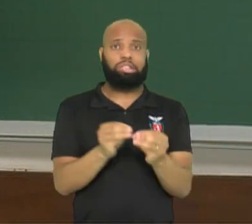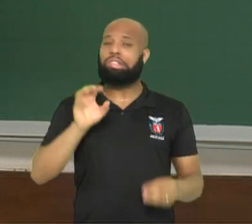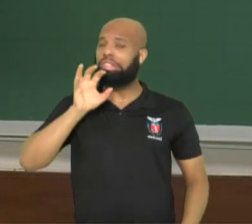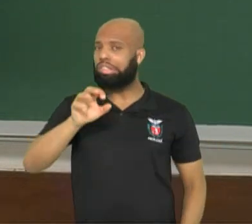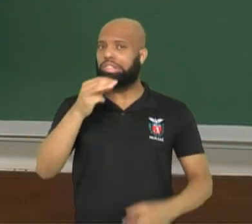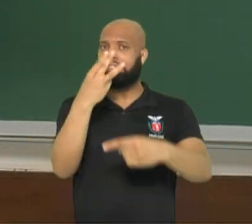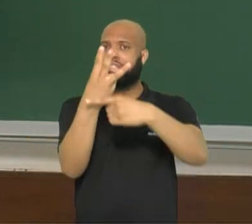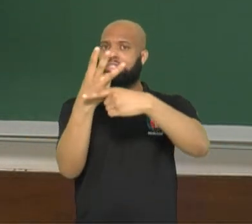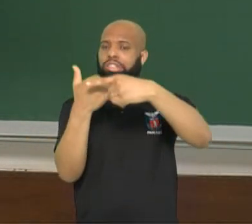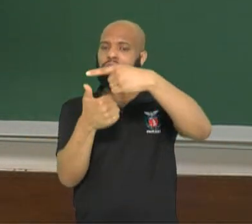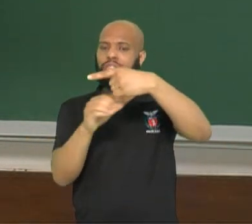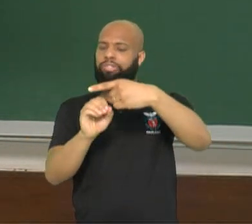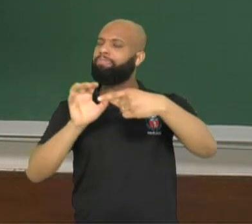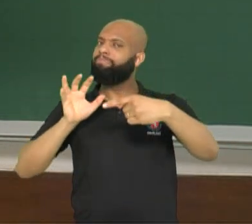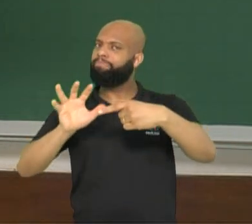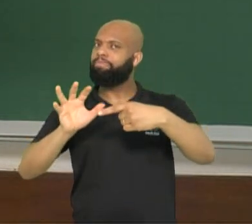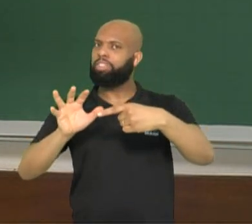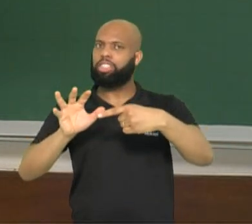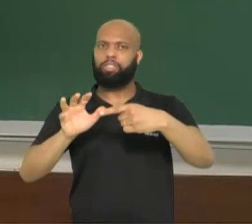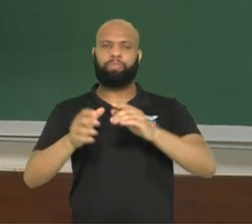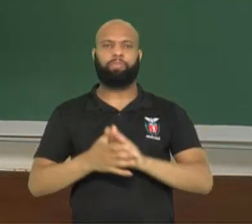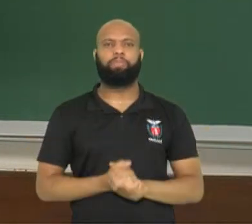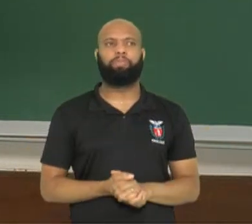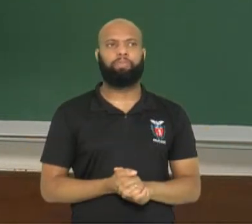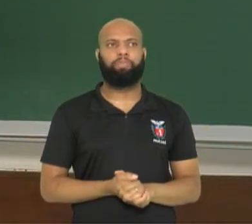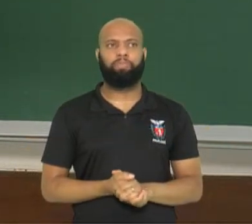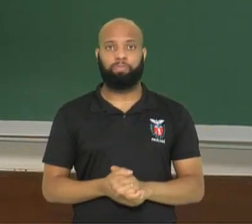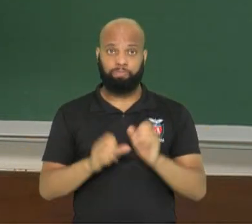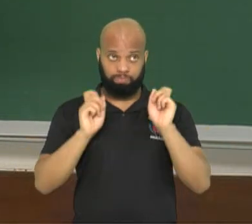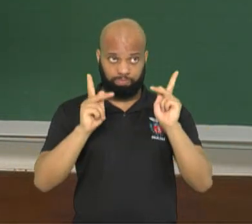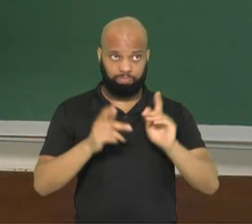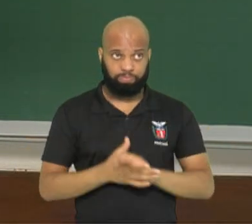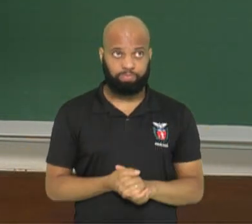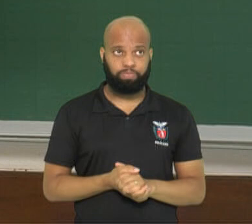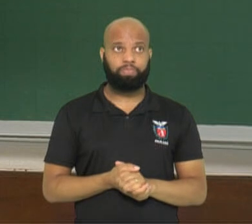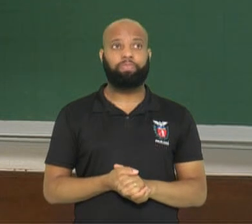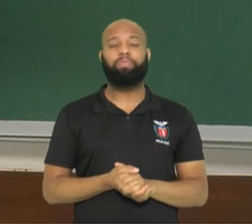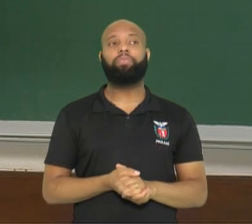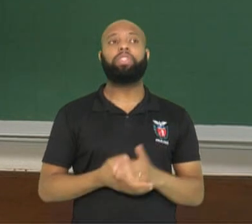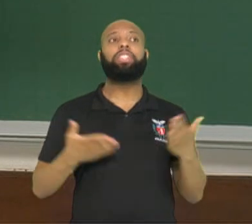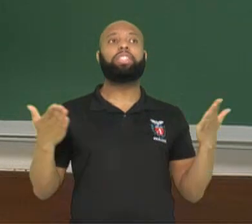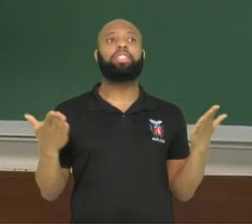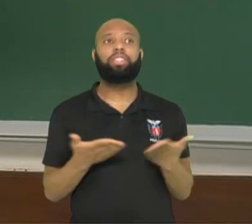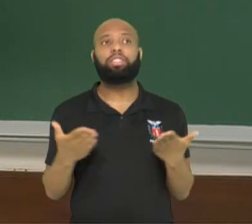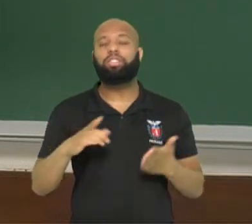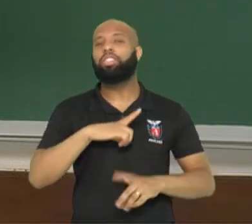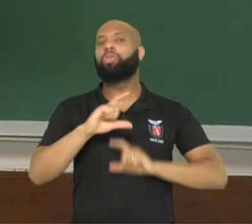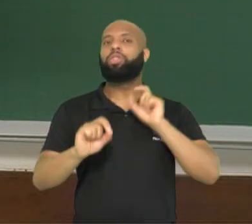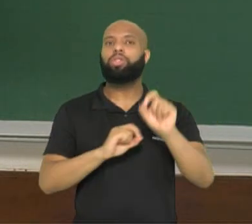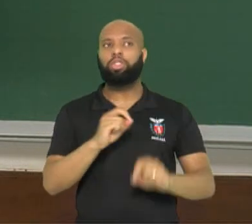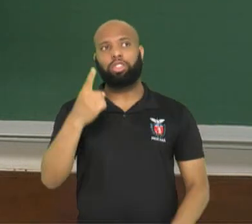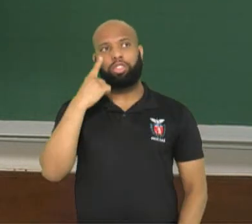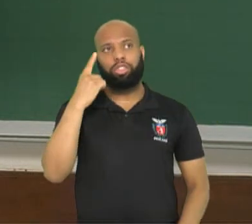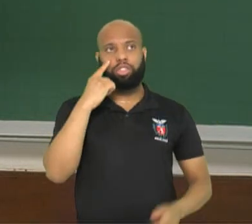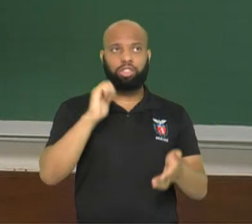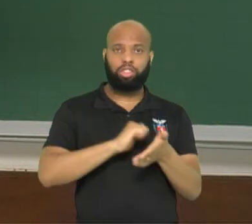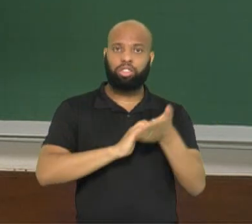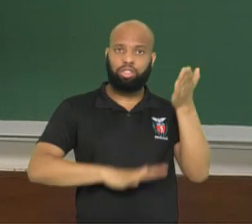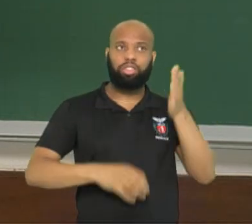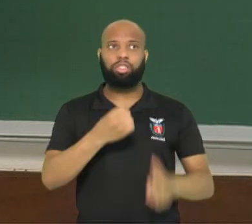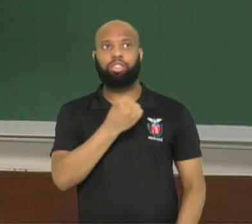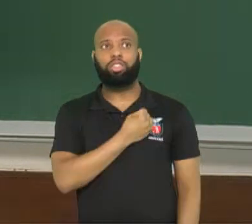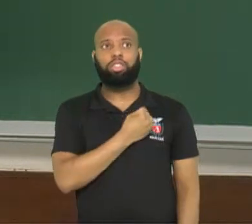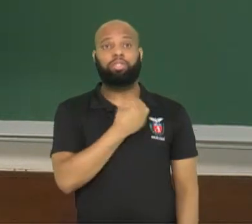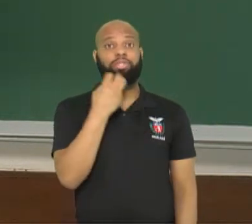sobre 10. Não tem como reduzir essa razão. Tudo bem? Bom, então veja. Na atividade